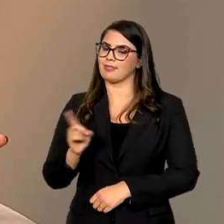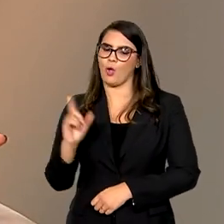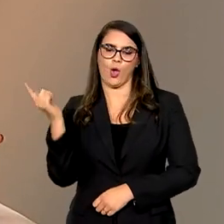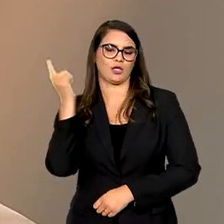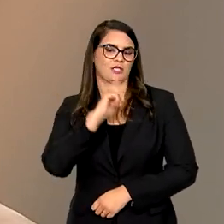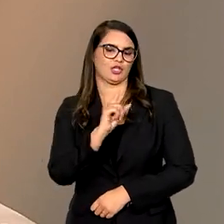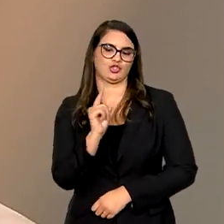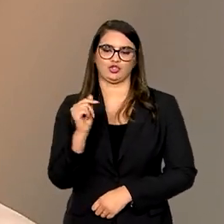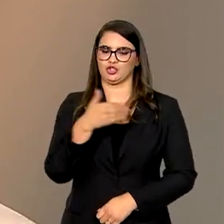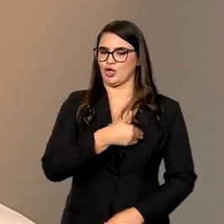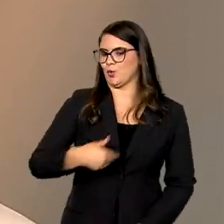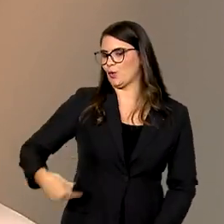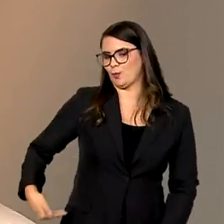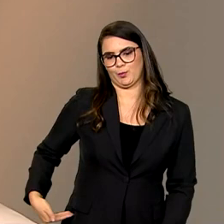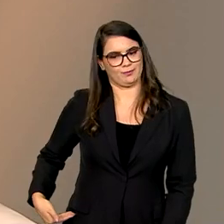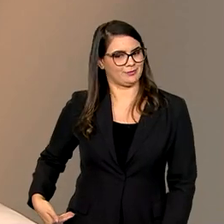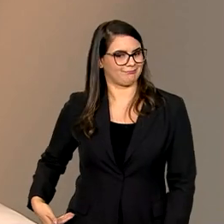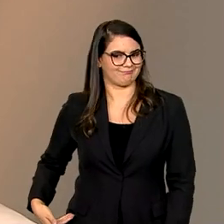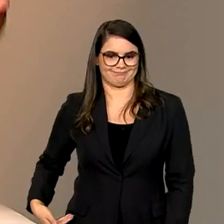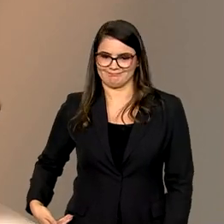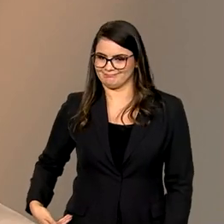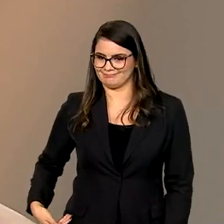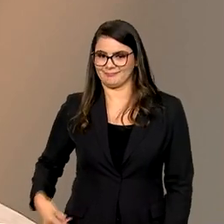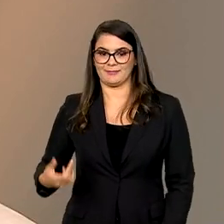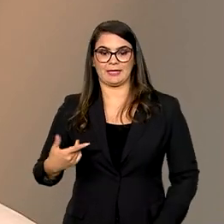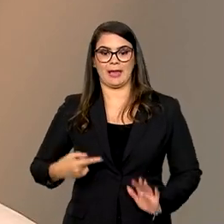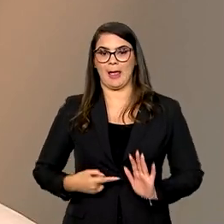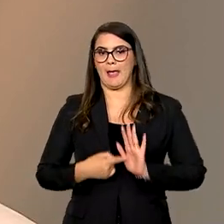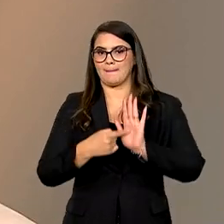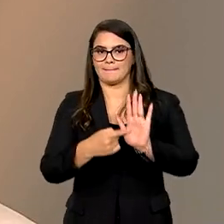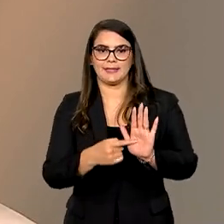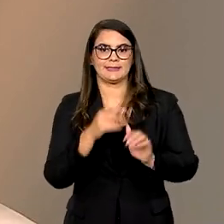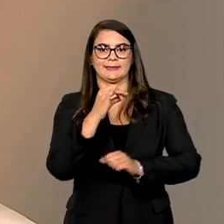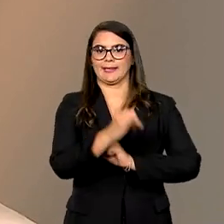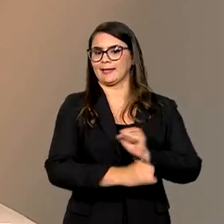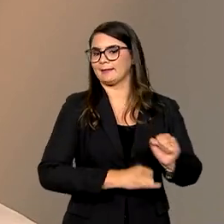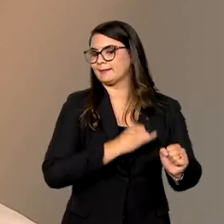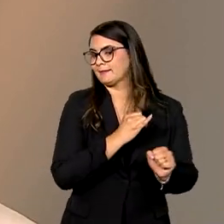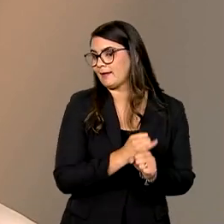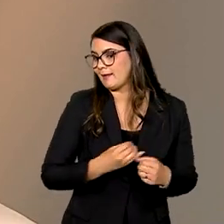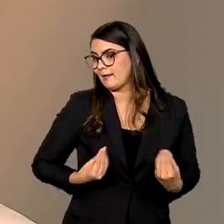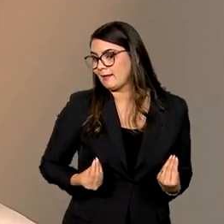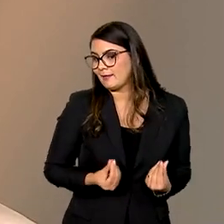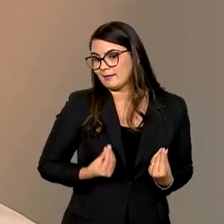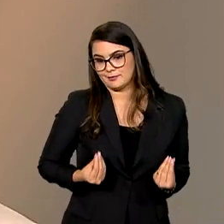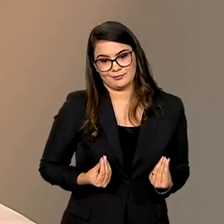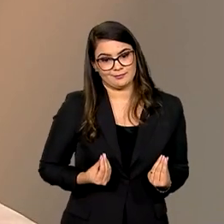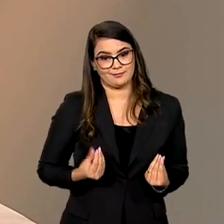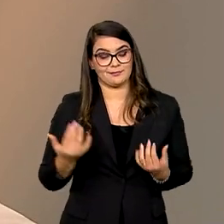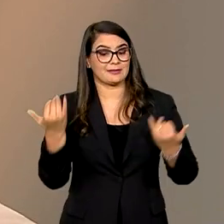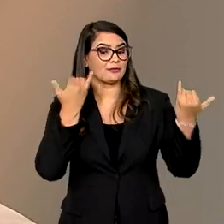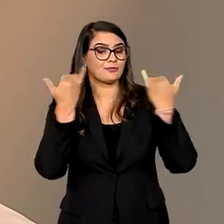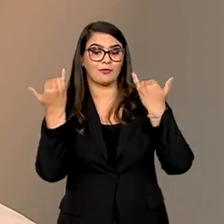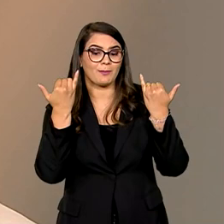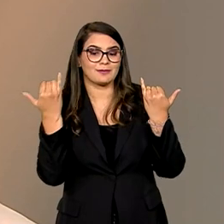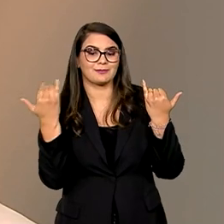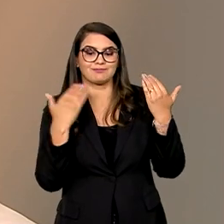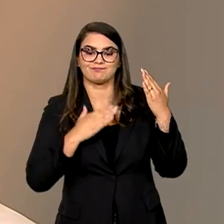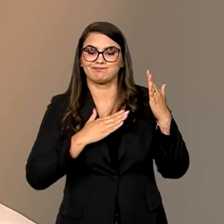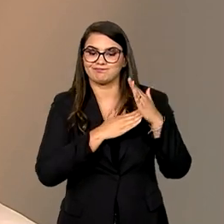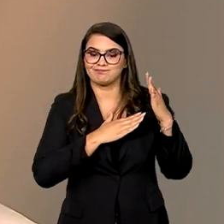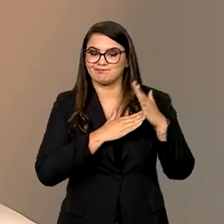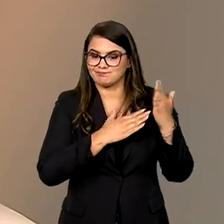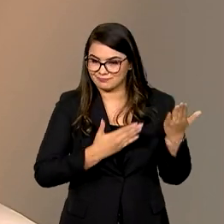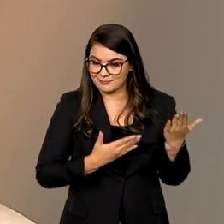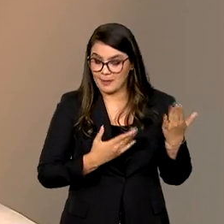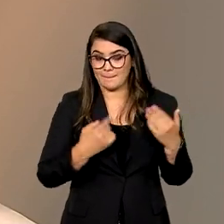acessariam recursos públicos que estão ali sendo apresentados pela internet, Enfim, a informação ela não chega. Quando a